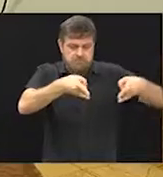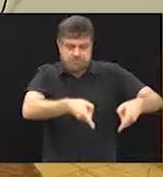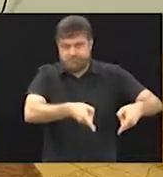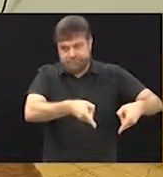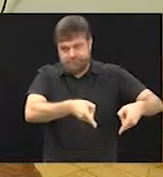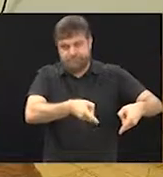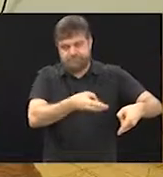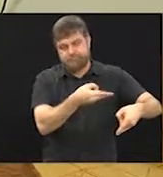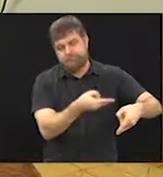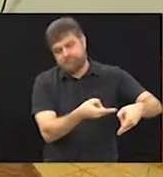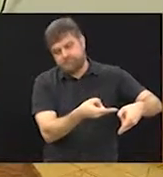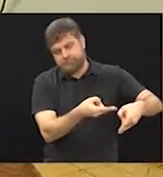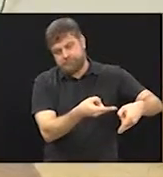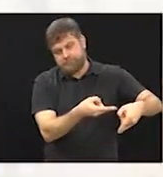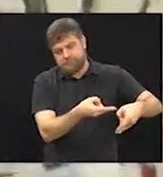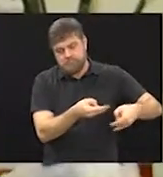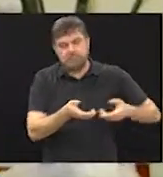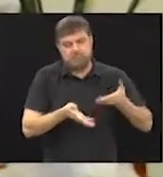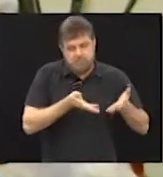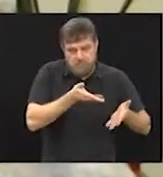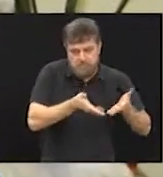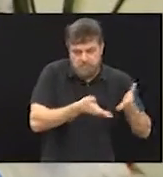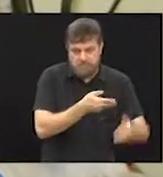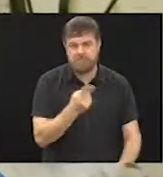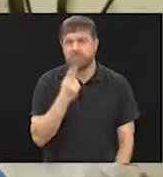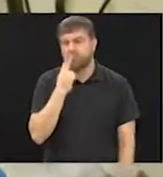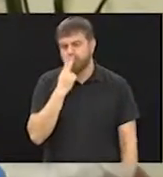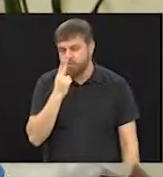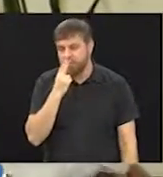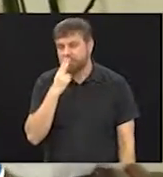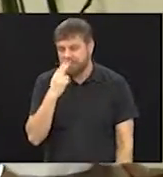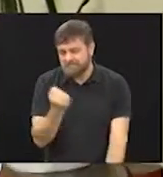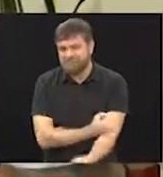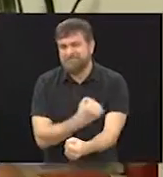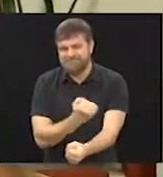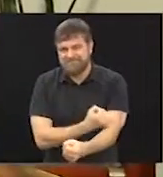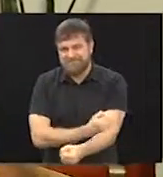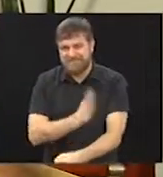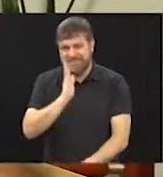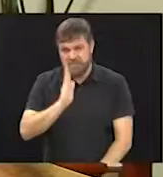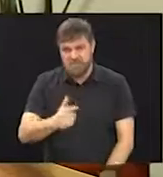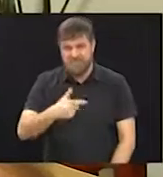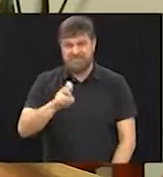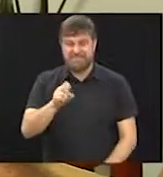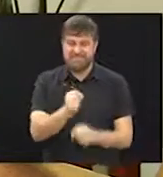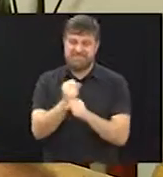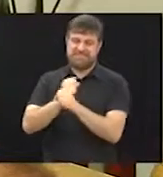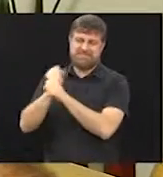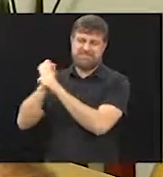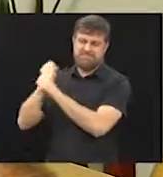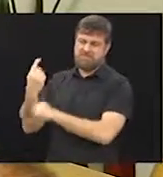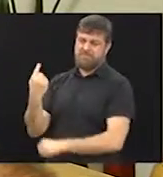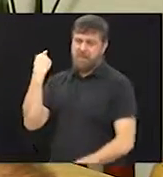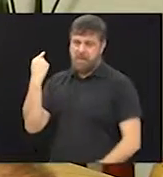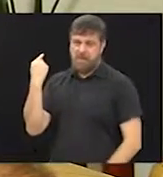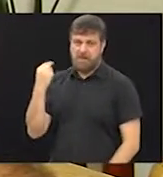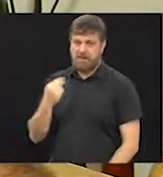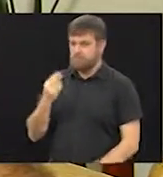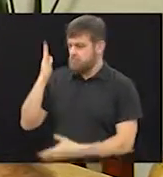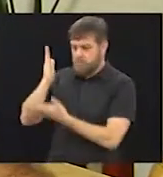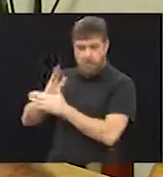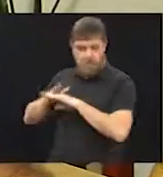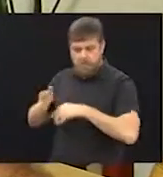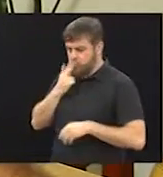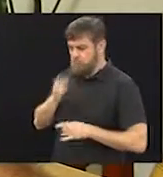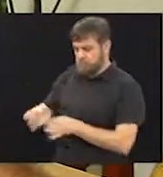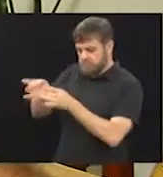Então, fui bem tratado, né? Fumava. Mas já fazia 25 anos que tinha parado de fumar, né? E